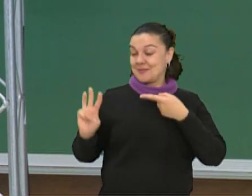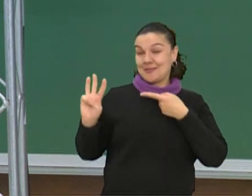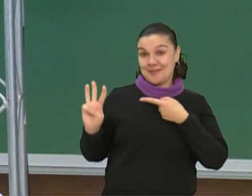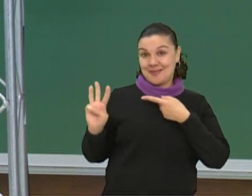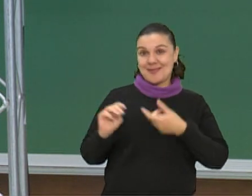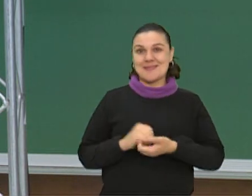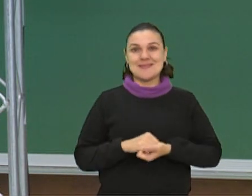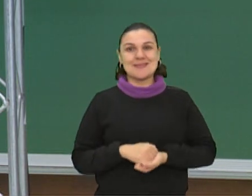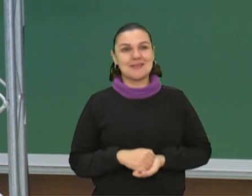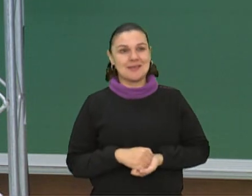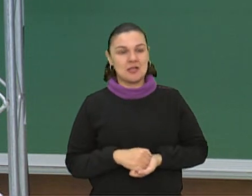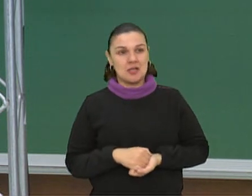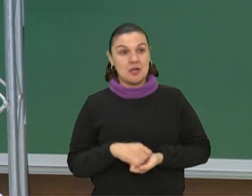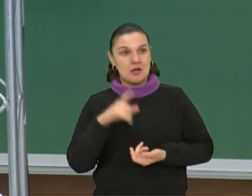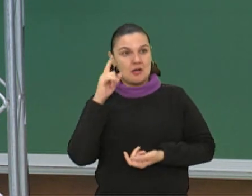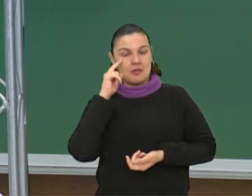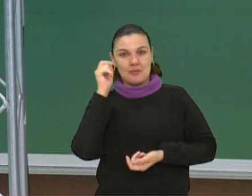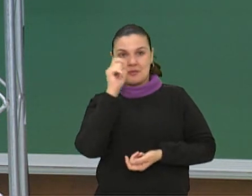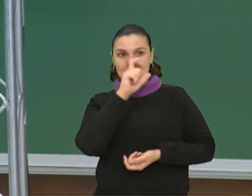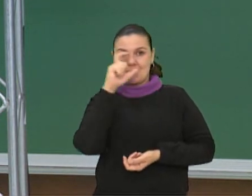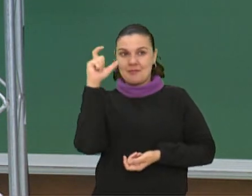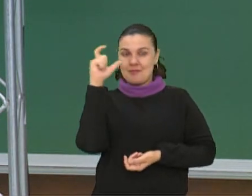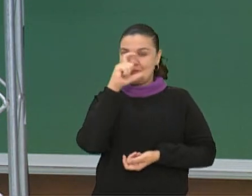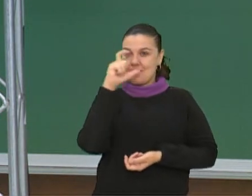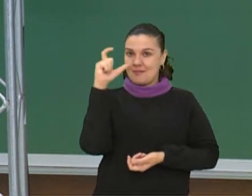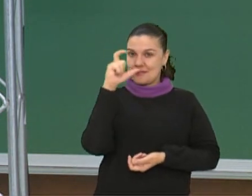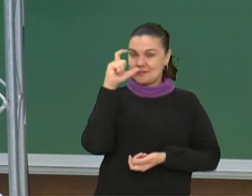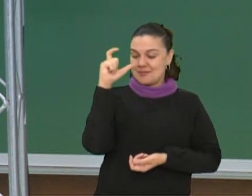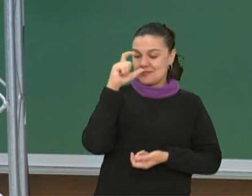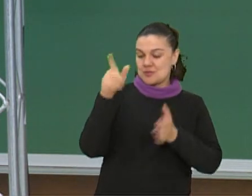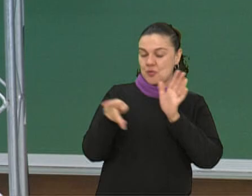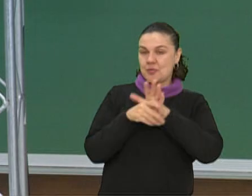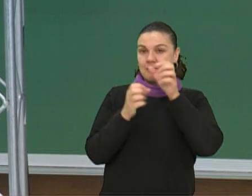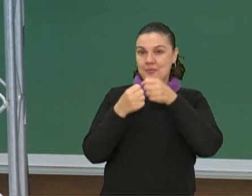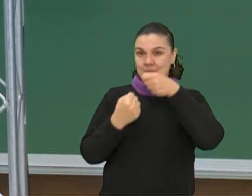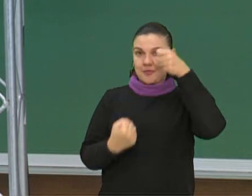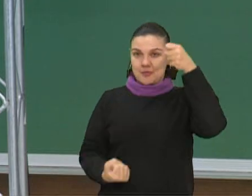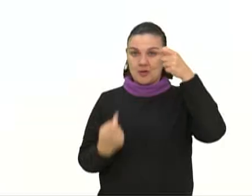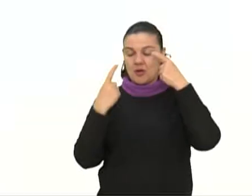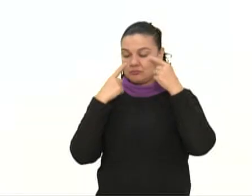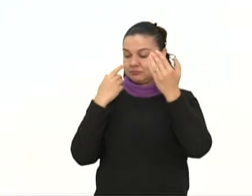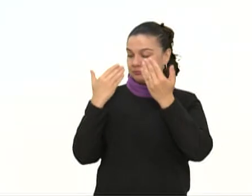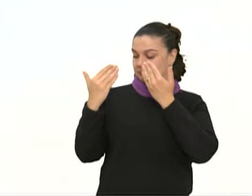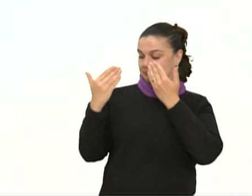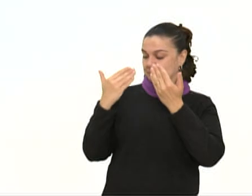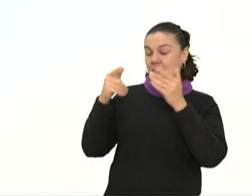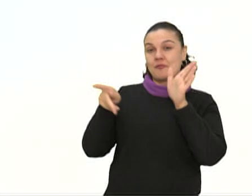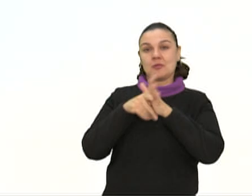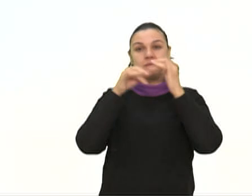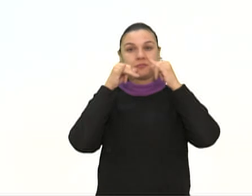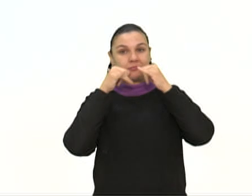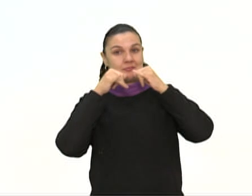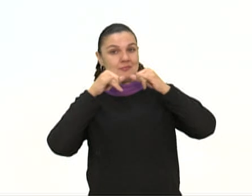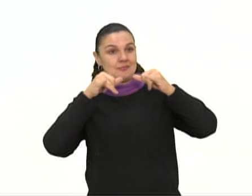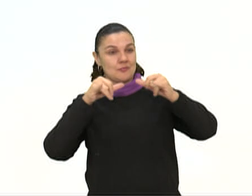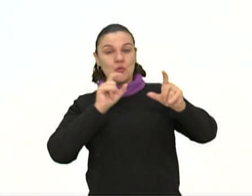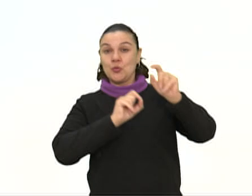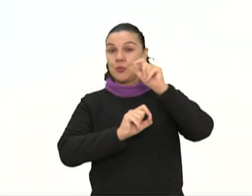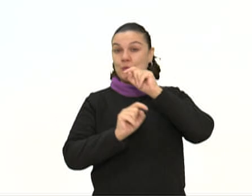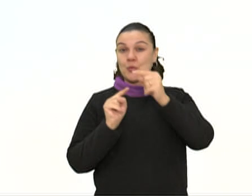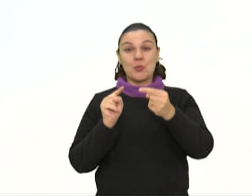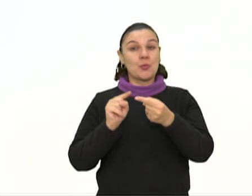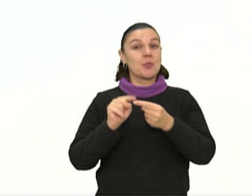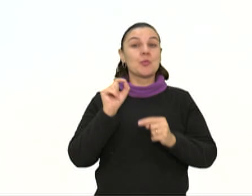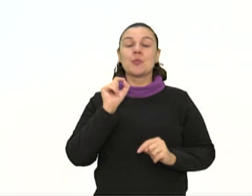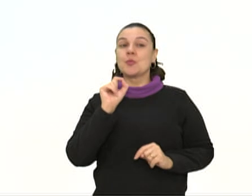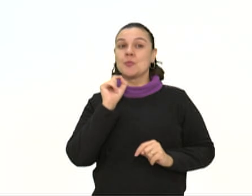número 3. Prestem atenção neste cartaz. O cartaz em análise foi divulgado com o objetivo de